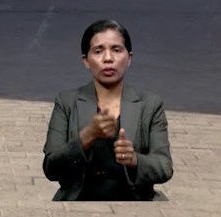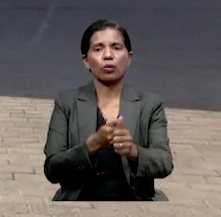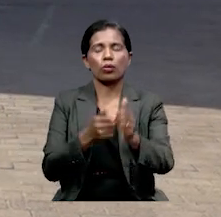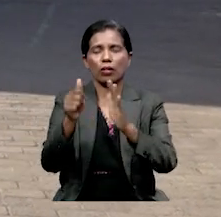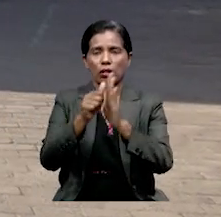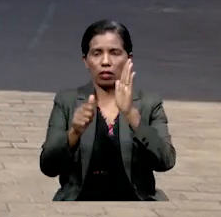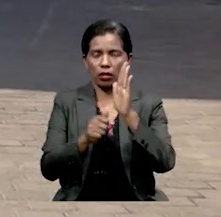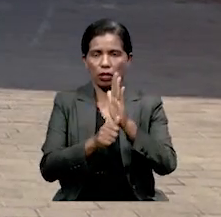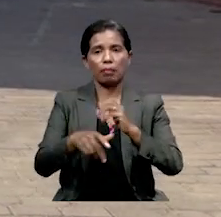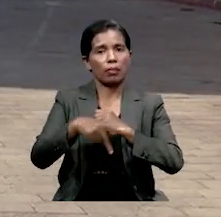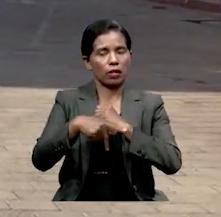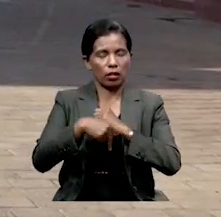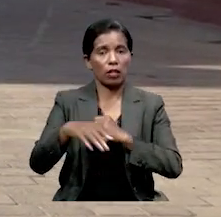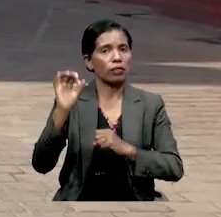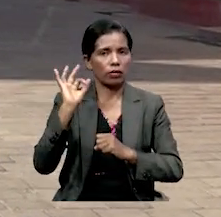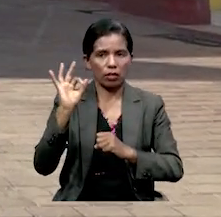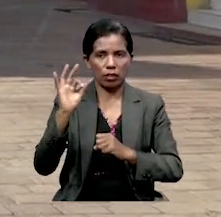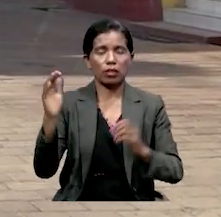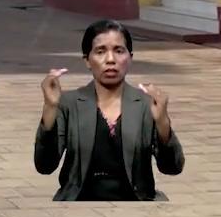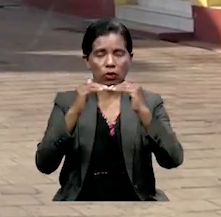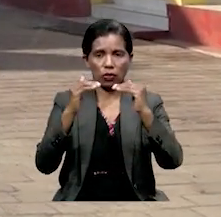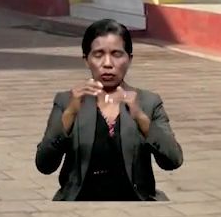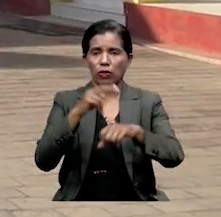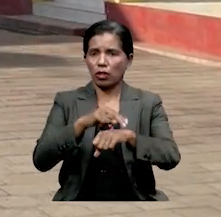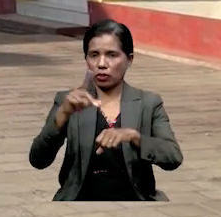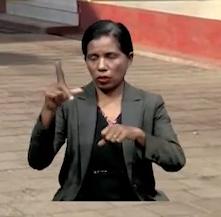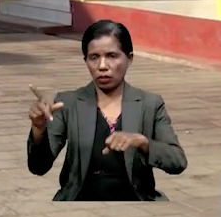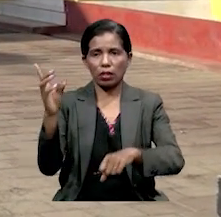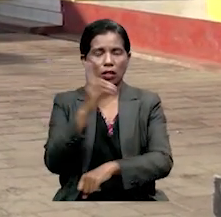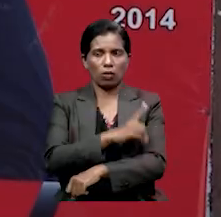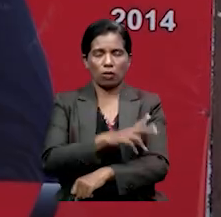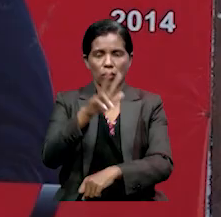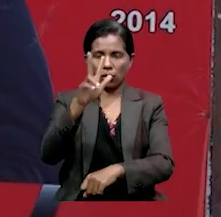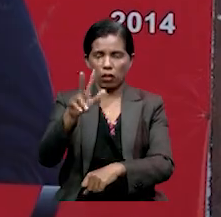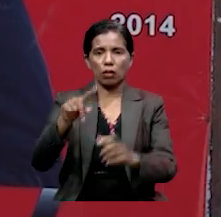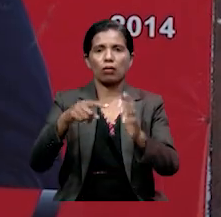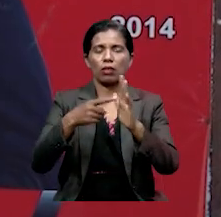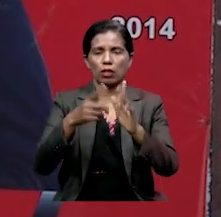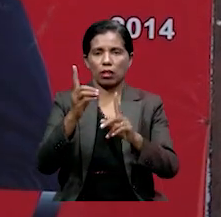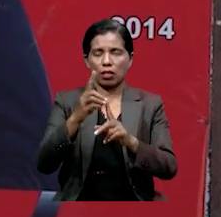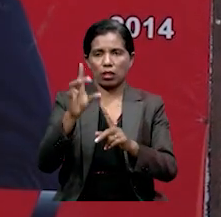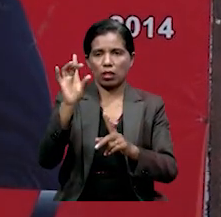partido histórico Fretelin se halau Congresso Nasional durante Lorontolo. Hahu